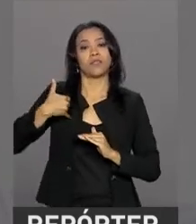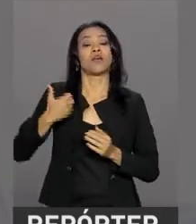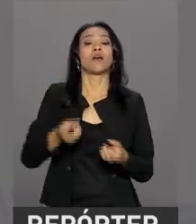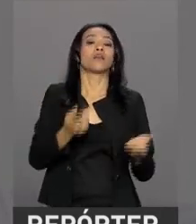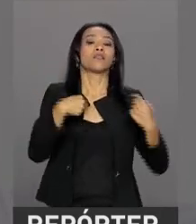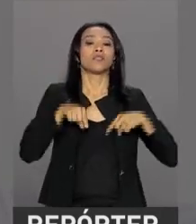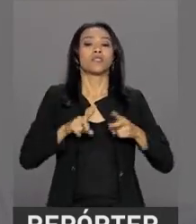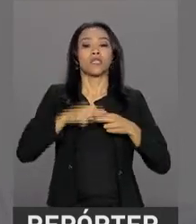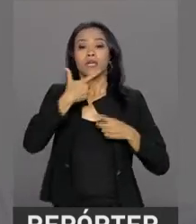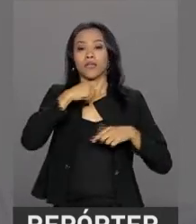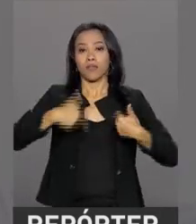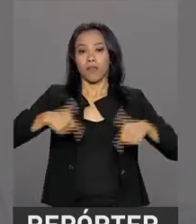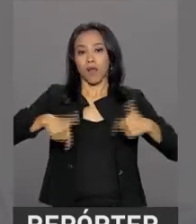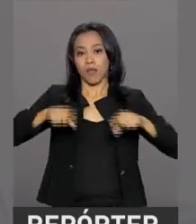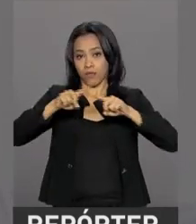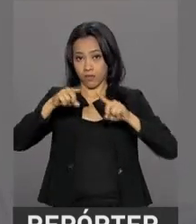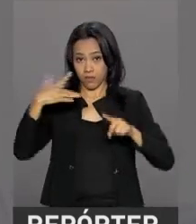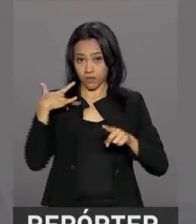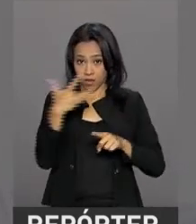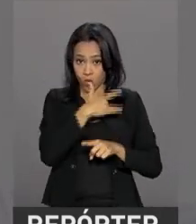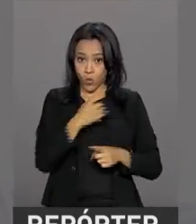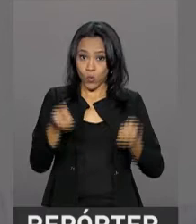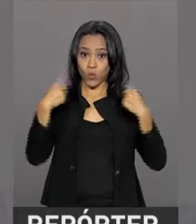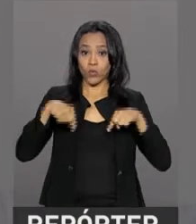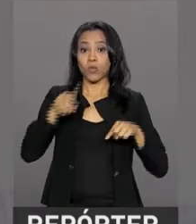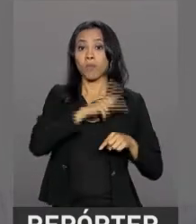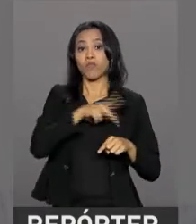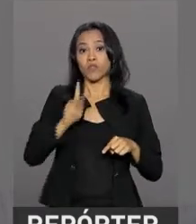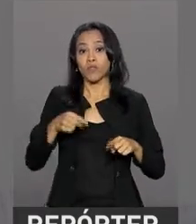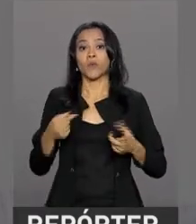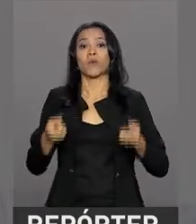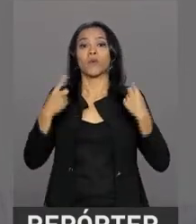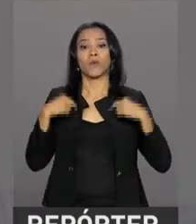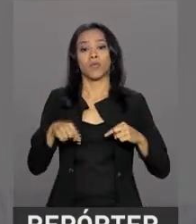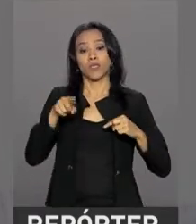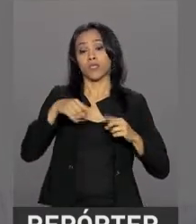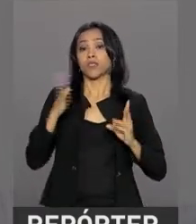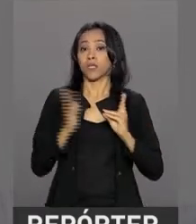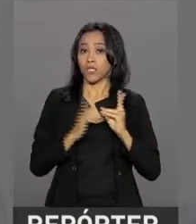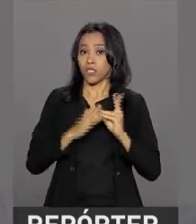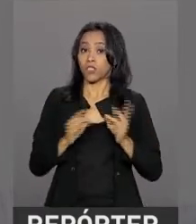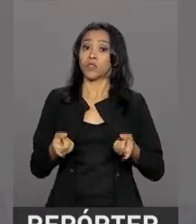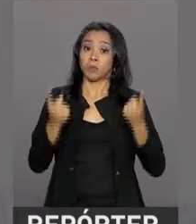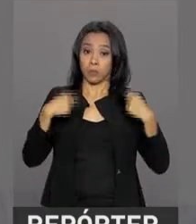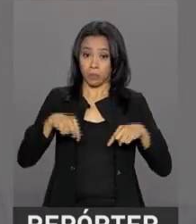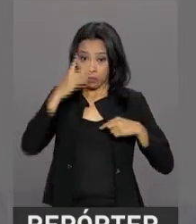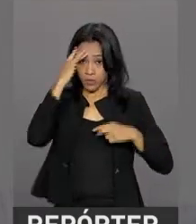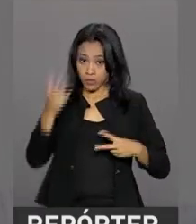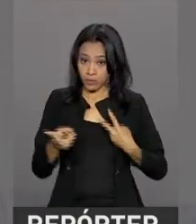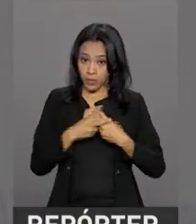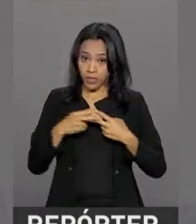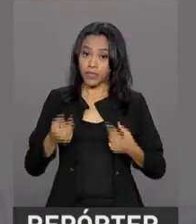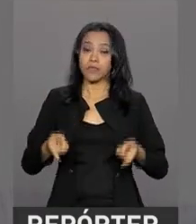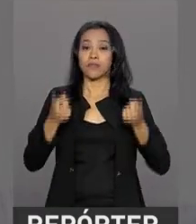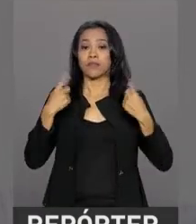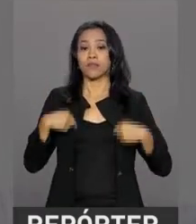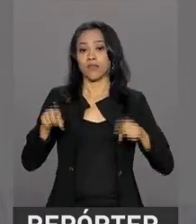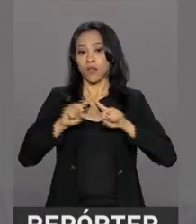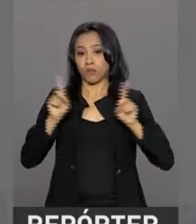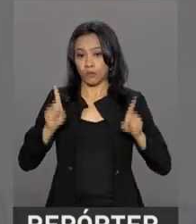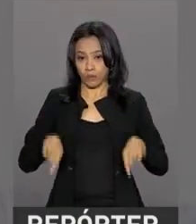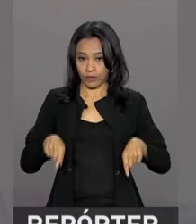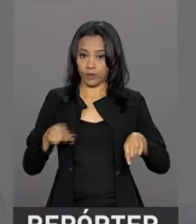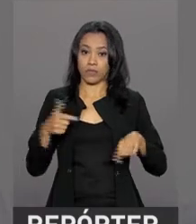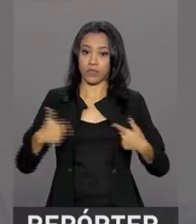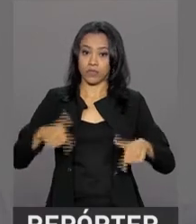saúde professores povos indígenas pessoas em privação de liberdade funcionários do sistema prisional